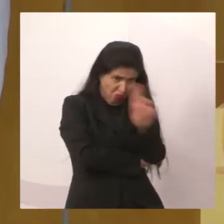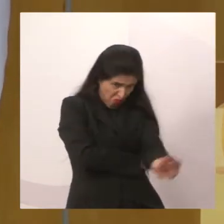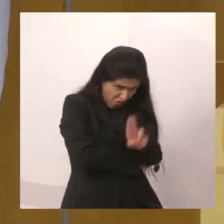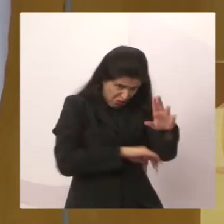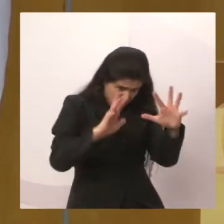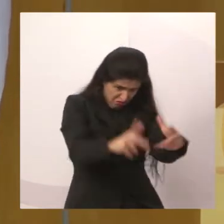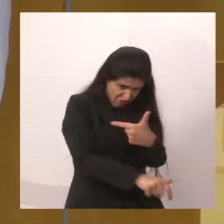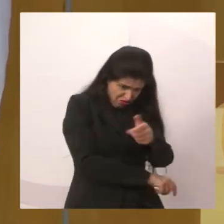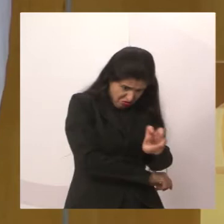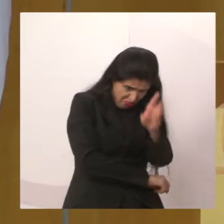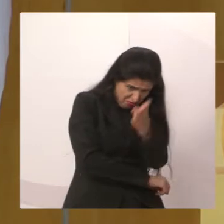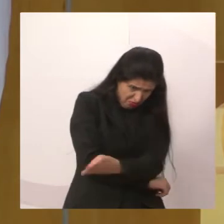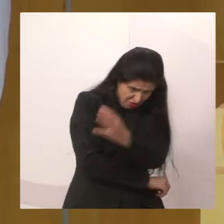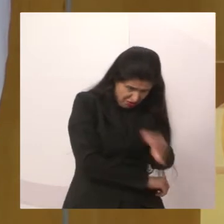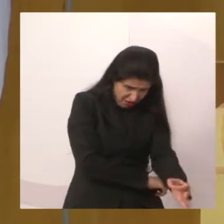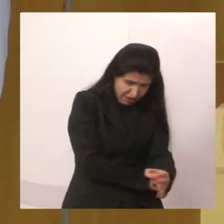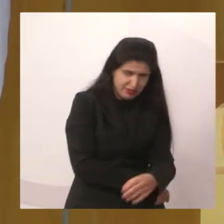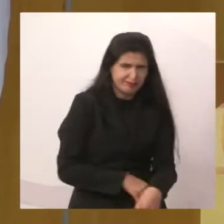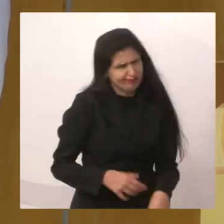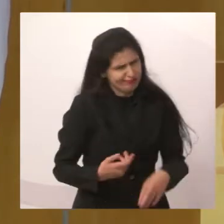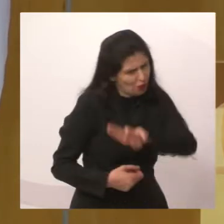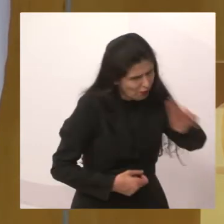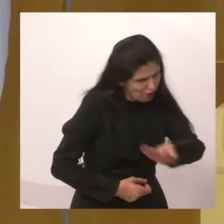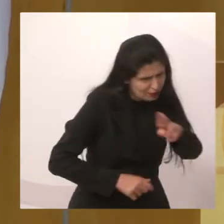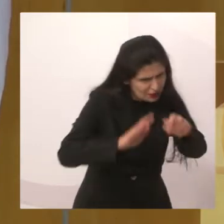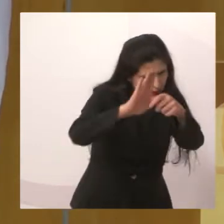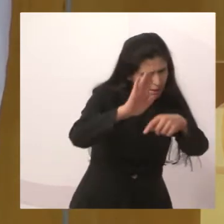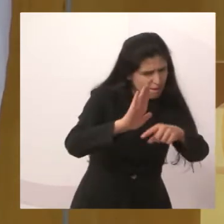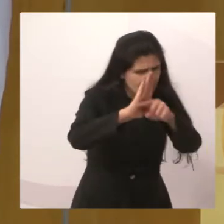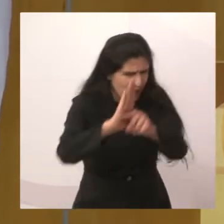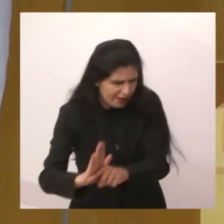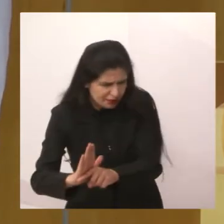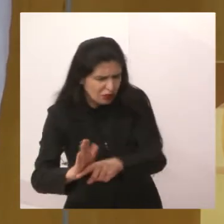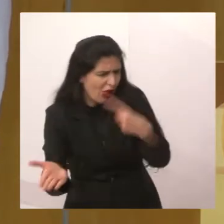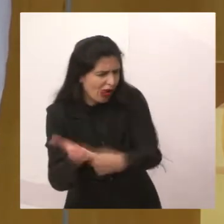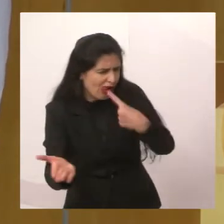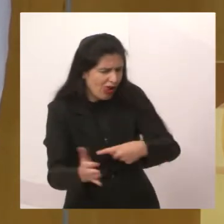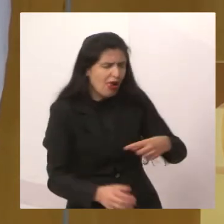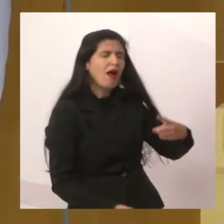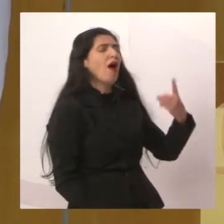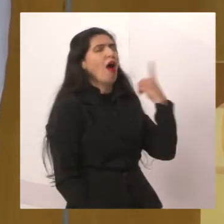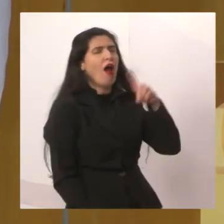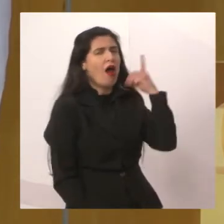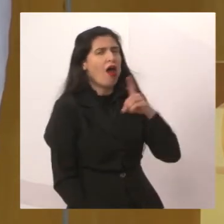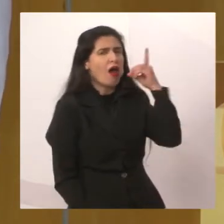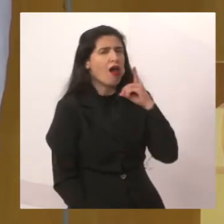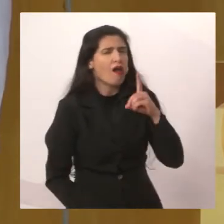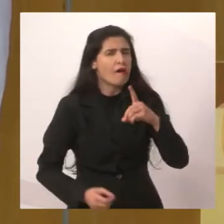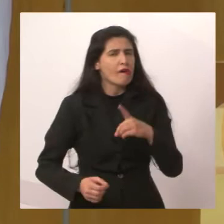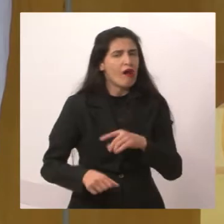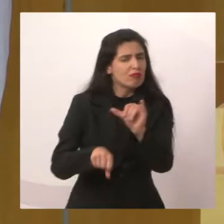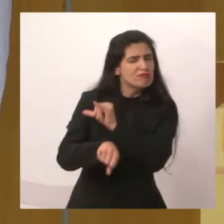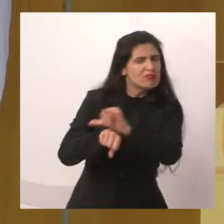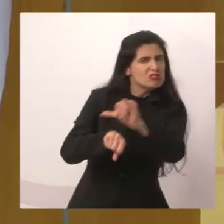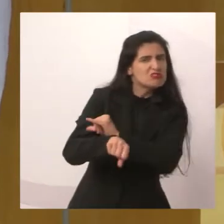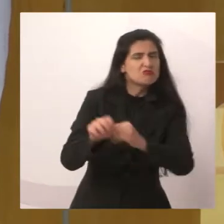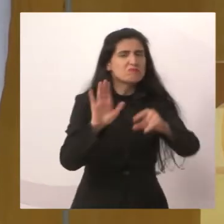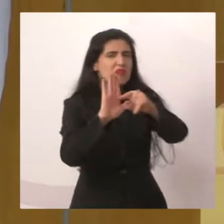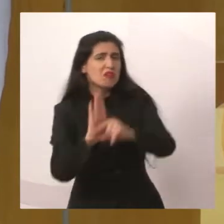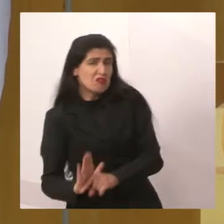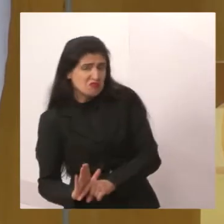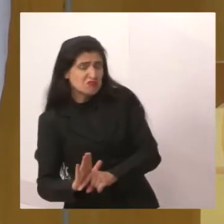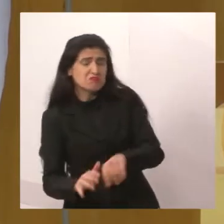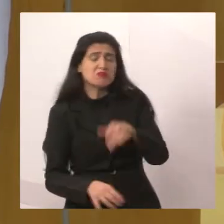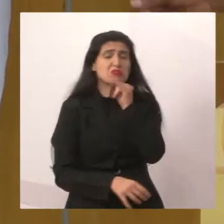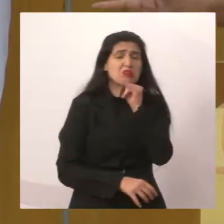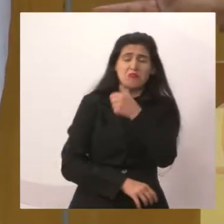Faça uma corrente aí com os nossos deputados, com o nosso Senado, mude a legislação. Então diminua para 20% a